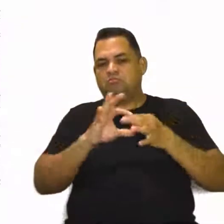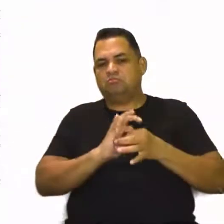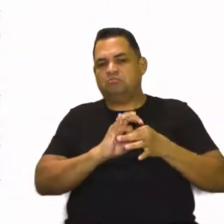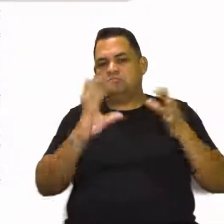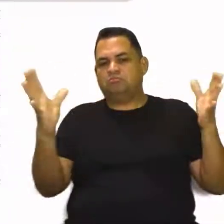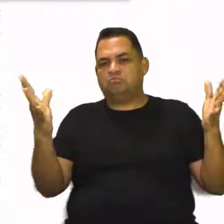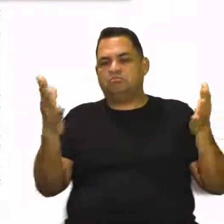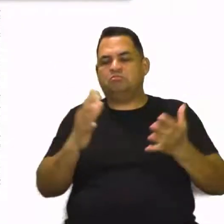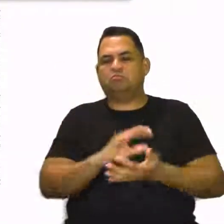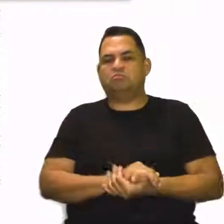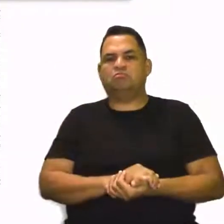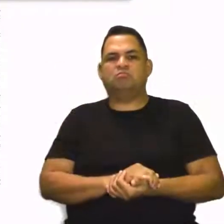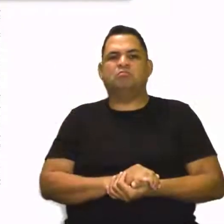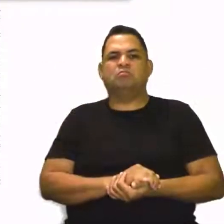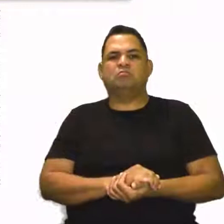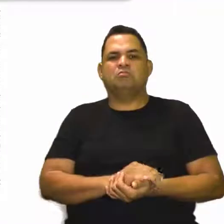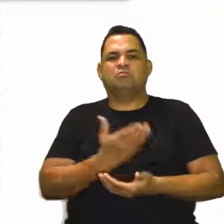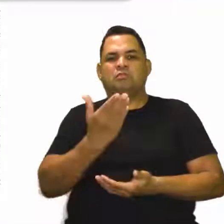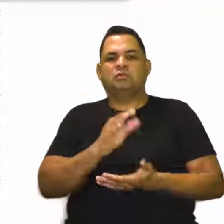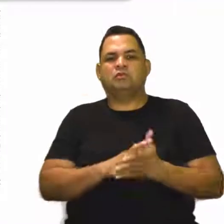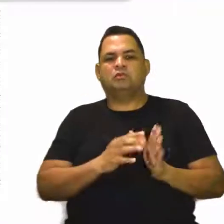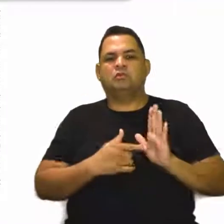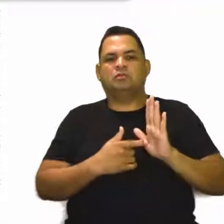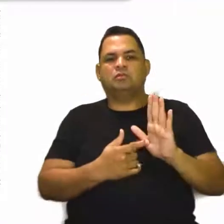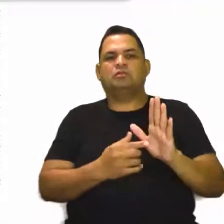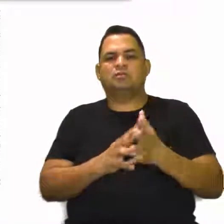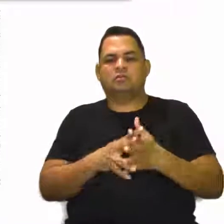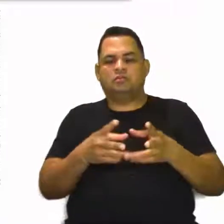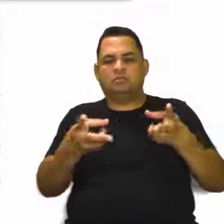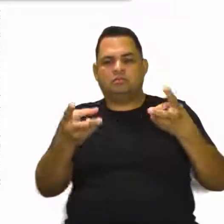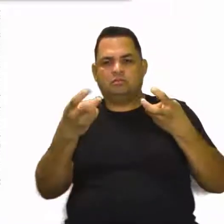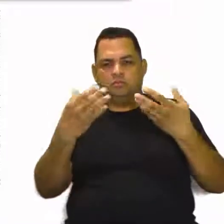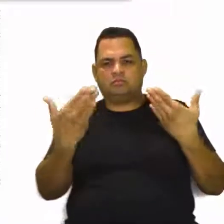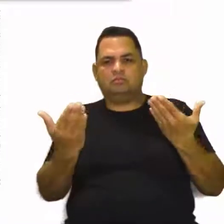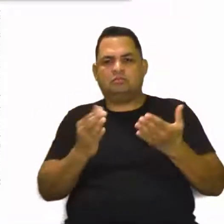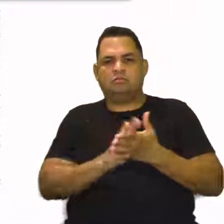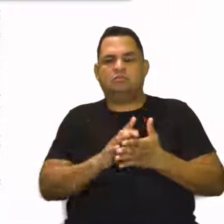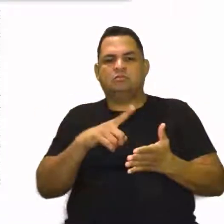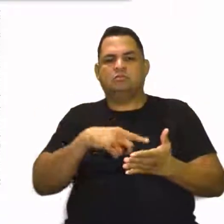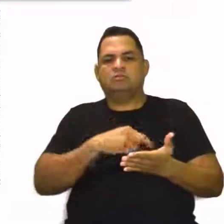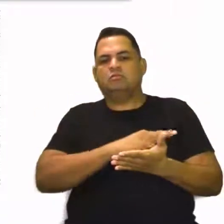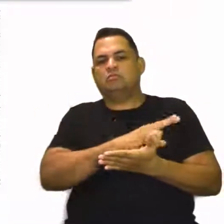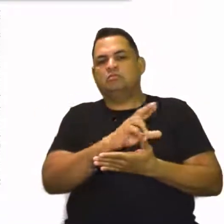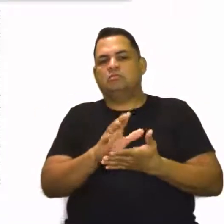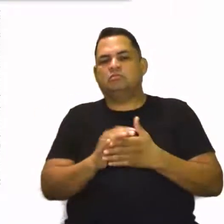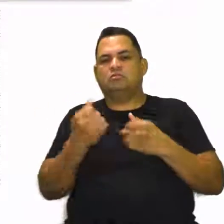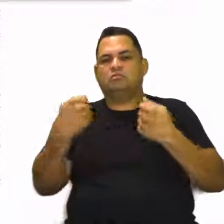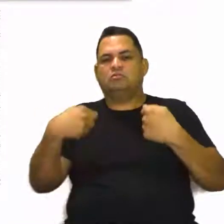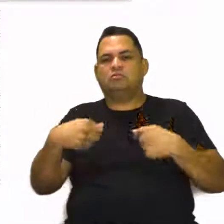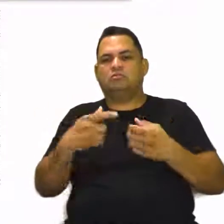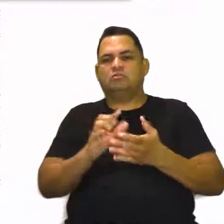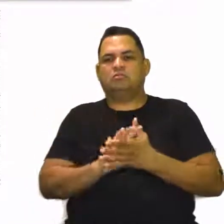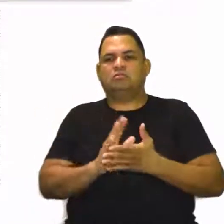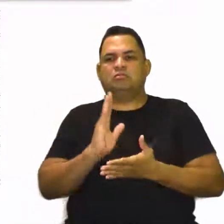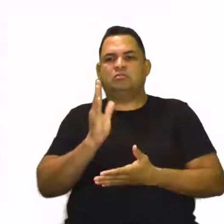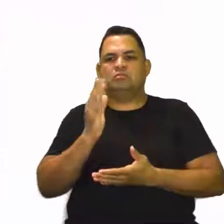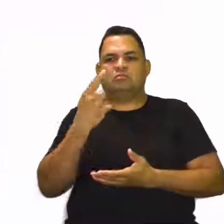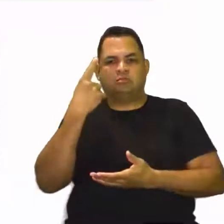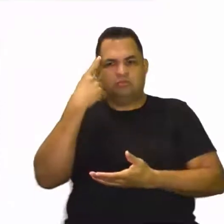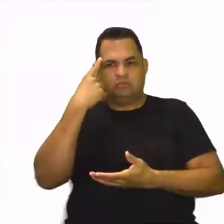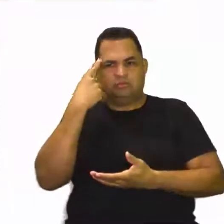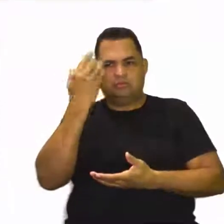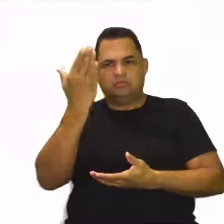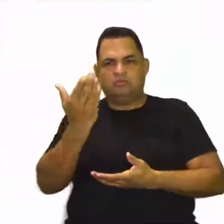diversidade é muito grande. Aqui é só um ilustrativo para vocês perceber como tem diversas possibilidades. E você já vai